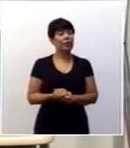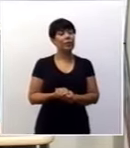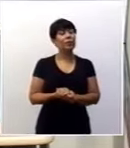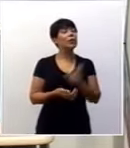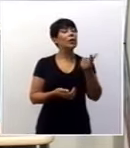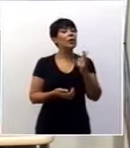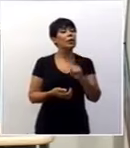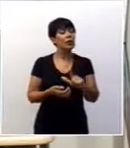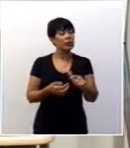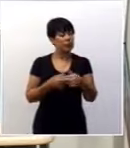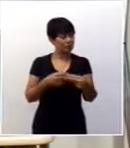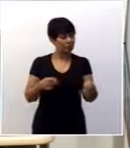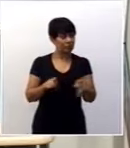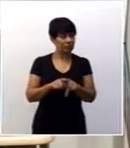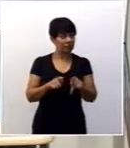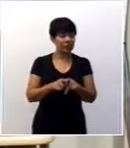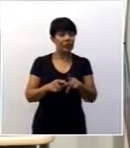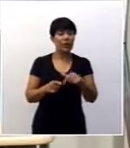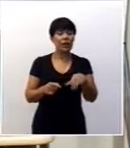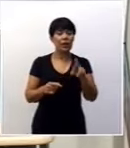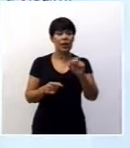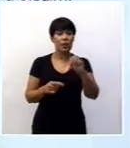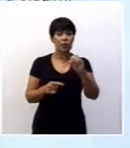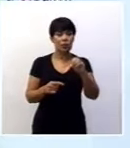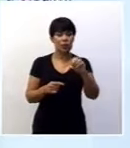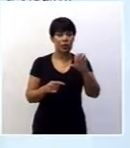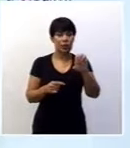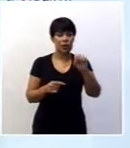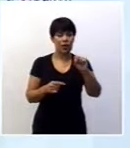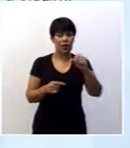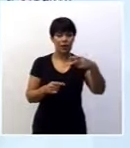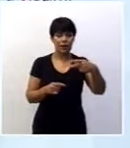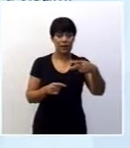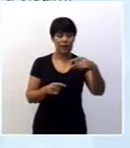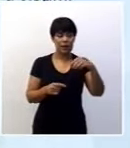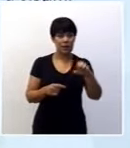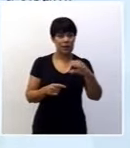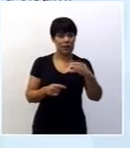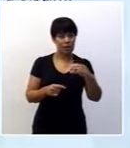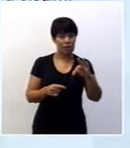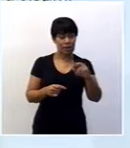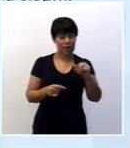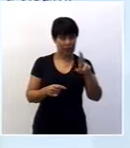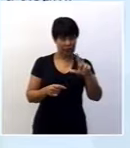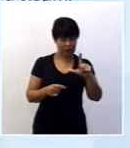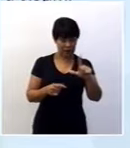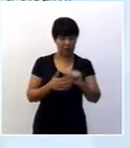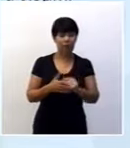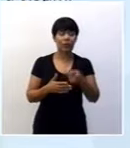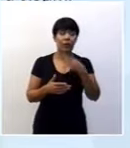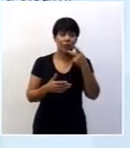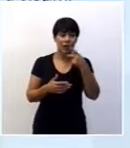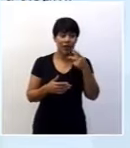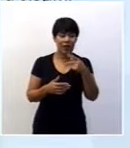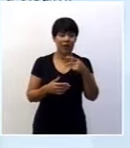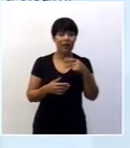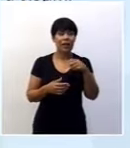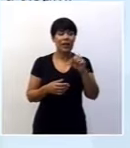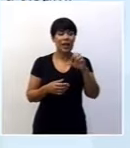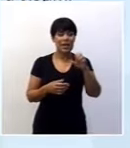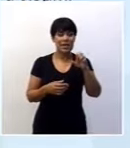Uma outra questão também é a resolução espectral, né? Vocês lembram quando eu falei para vocês lá do espectro eletromagnético,